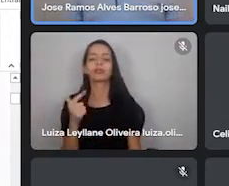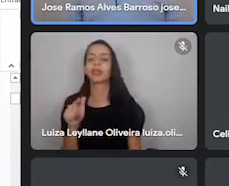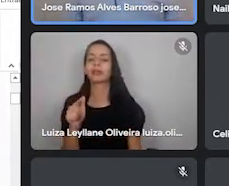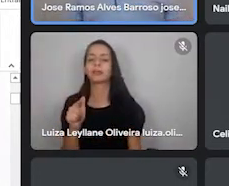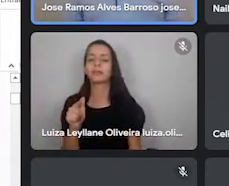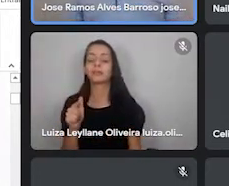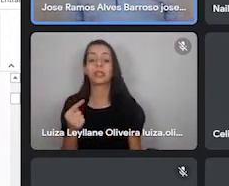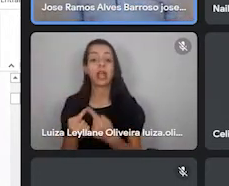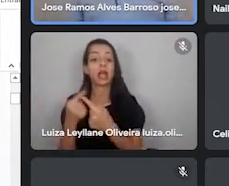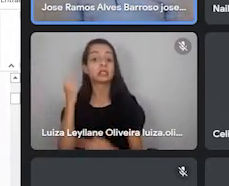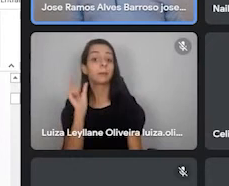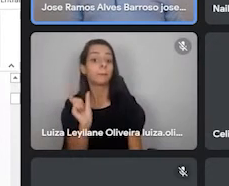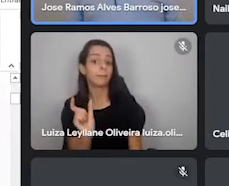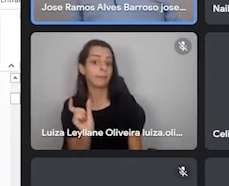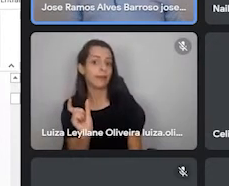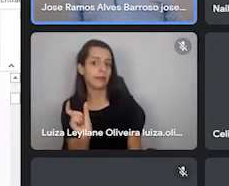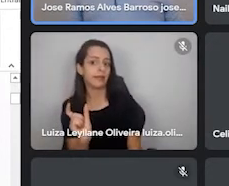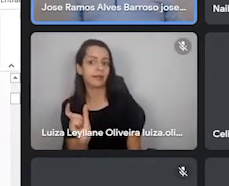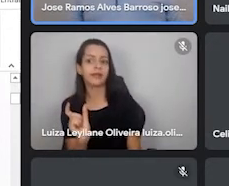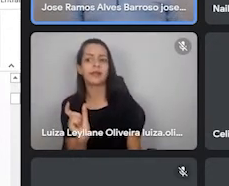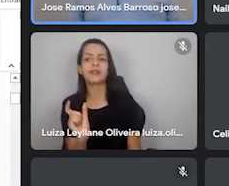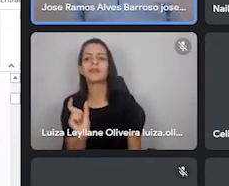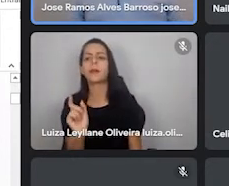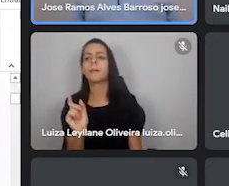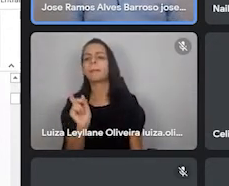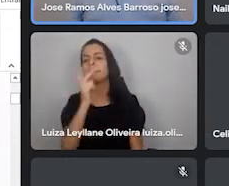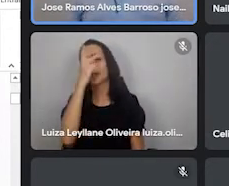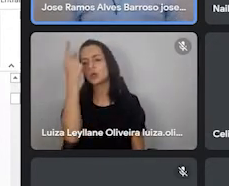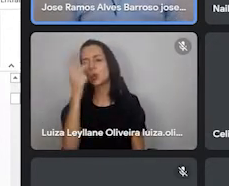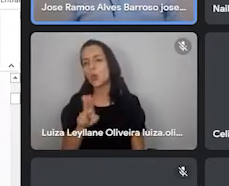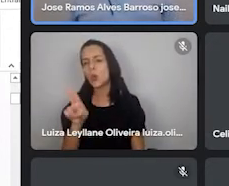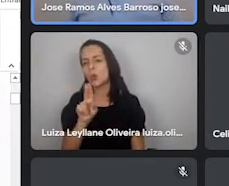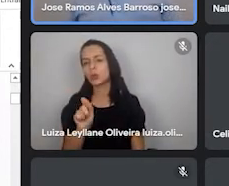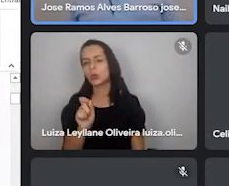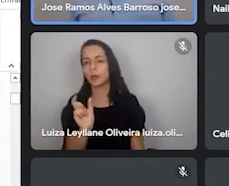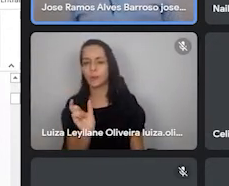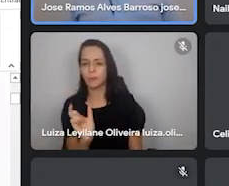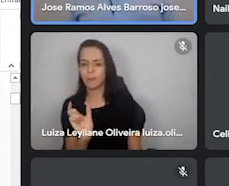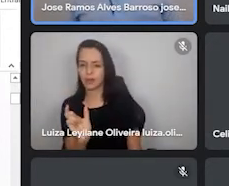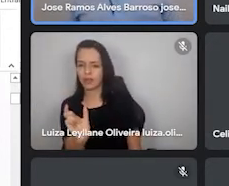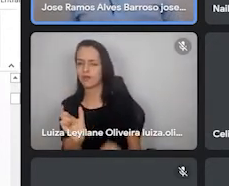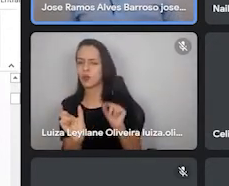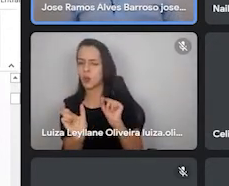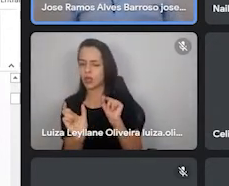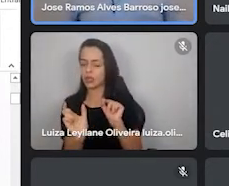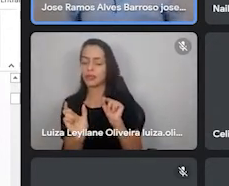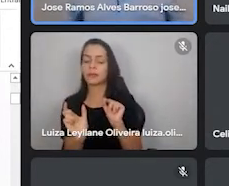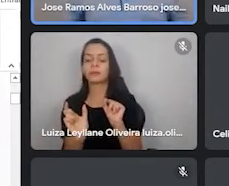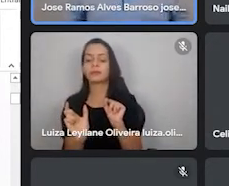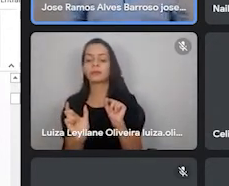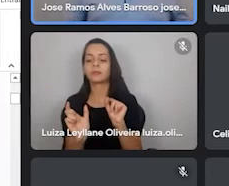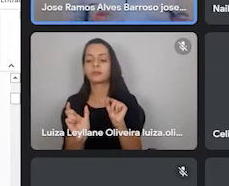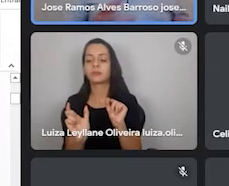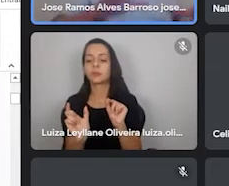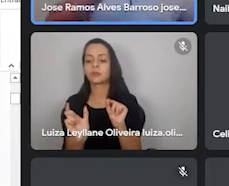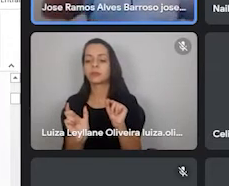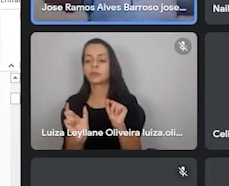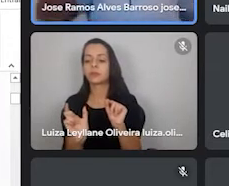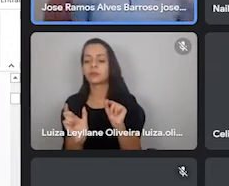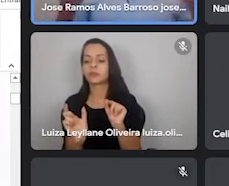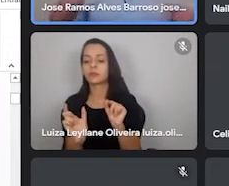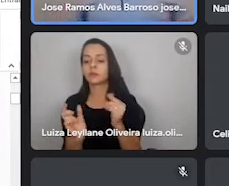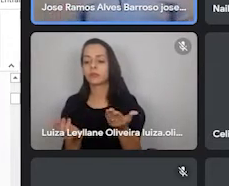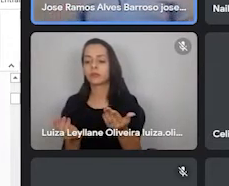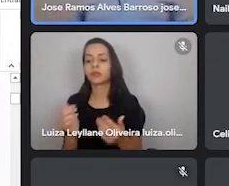palavra muito utilizada que era o asta. Todo mundo fala assim, oh, vamos fazer